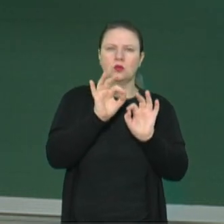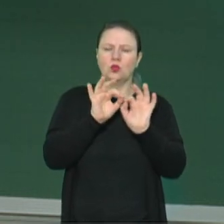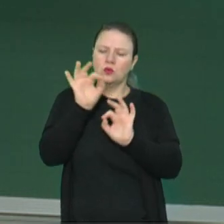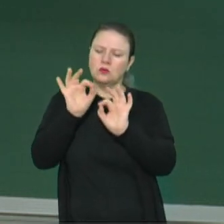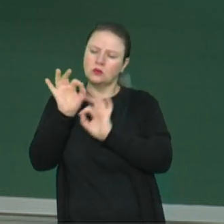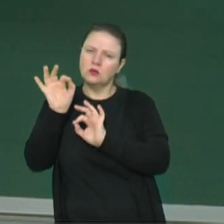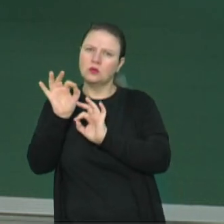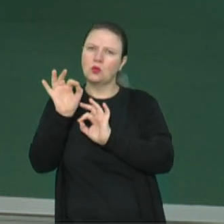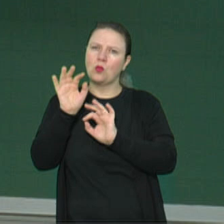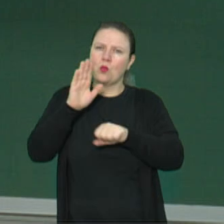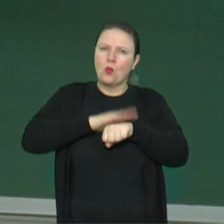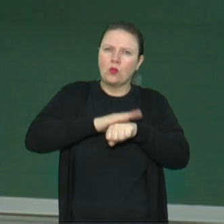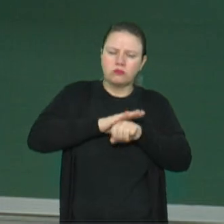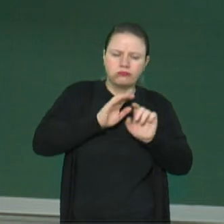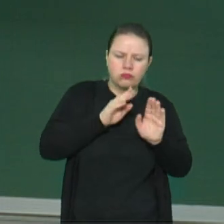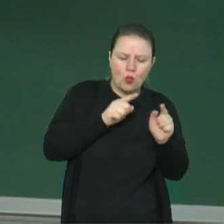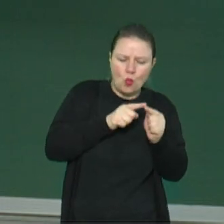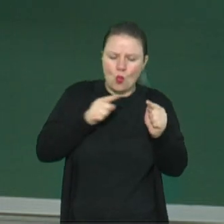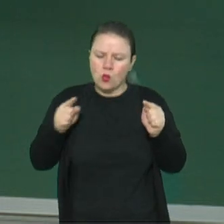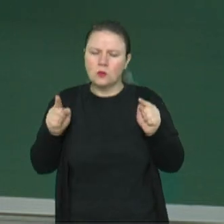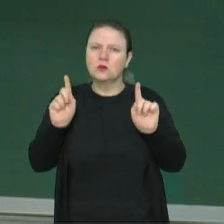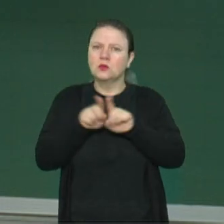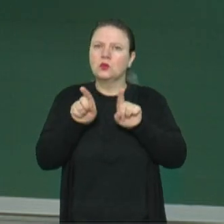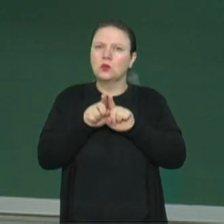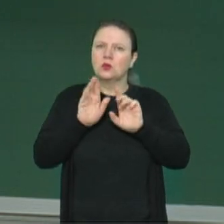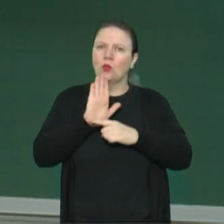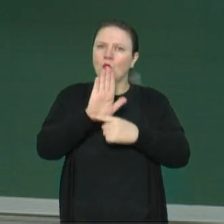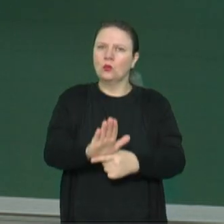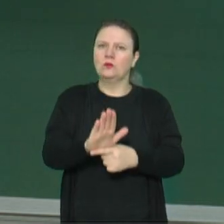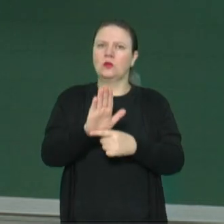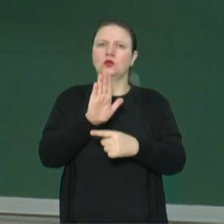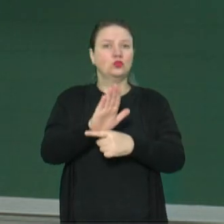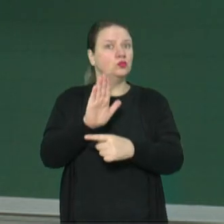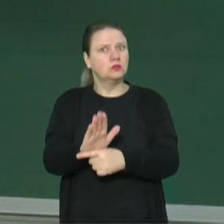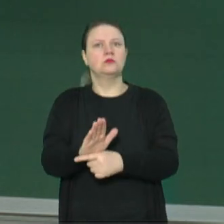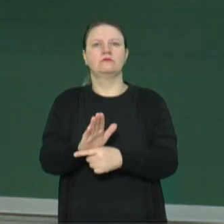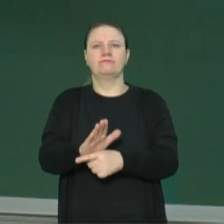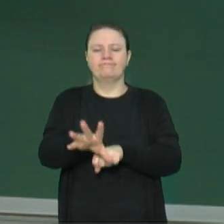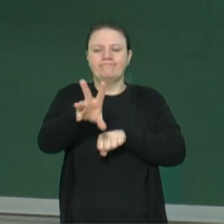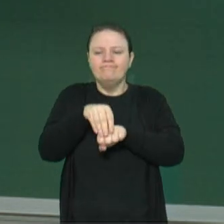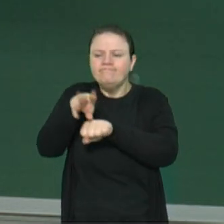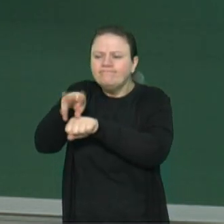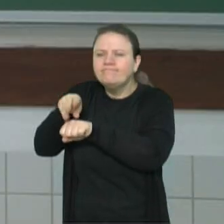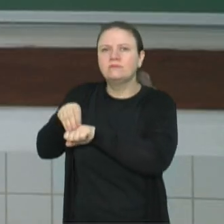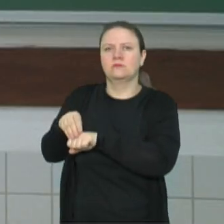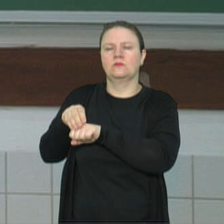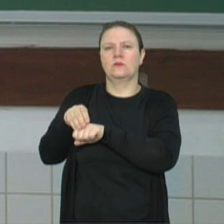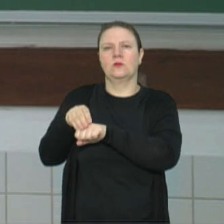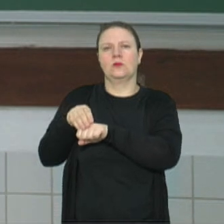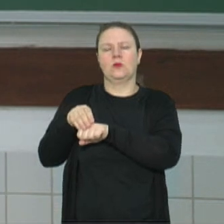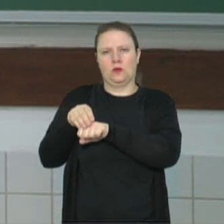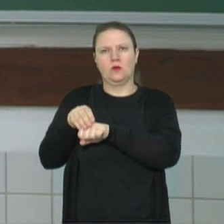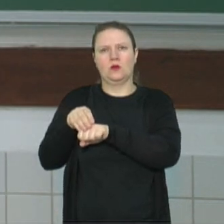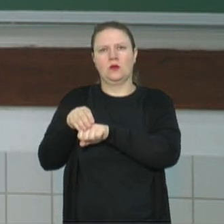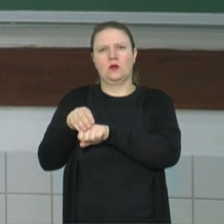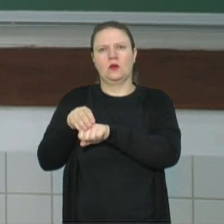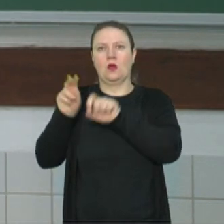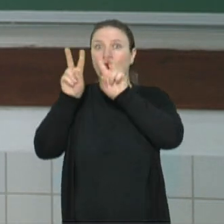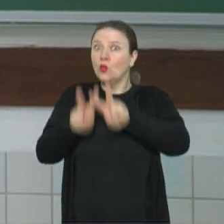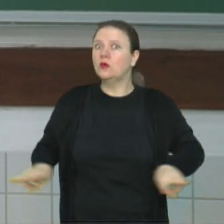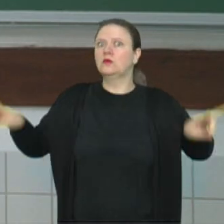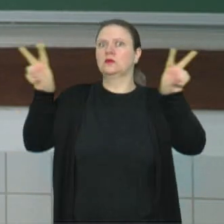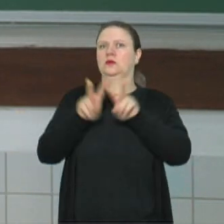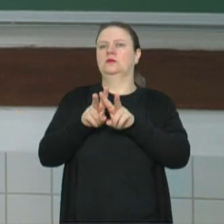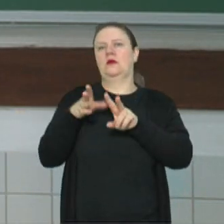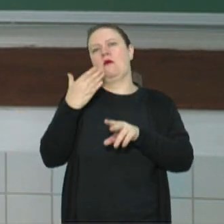trechos, né, da competição, que também ajuda aí muito, favorece bastante a você ao aprendizado, né? Você acaba falando, não é tão visível, quando